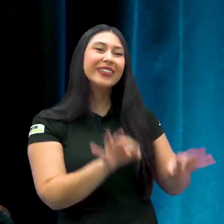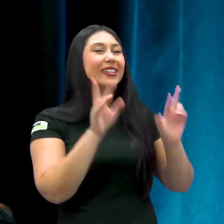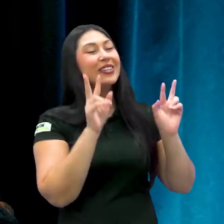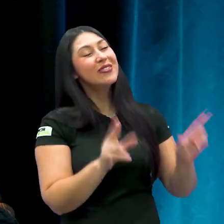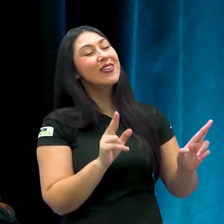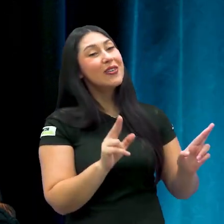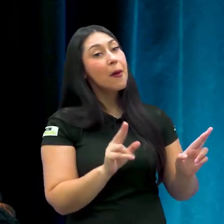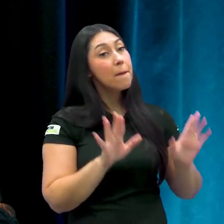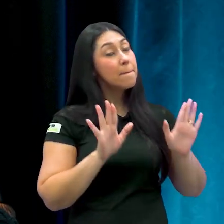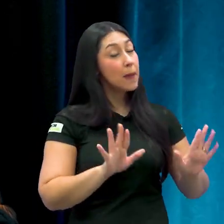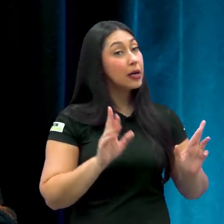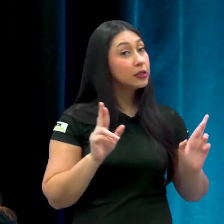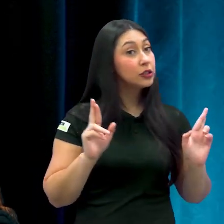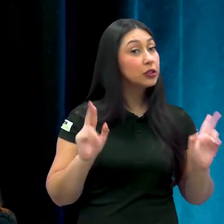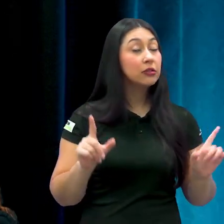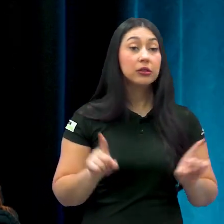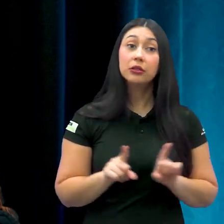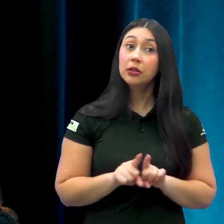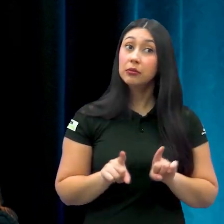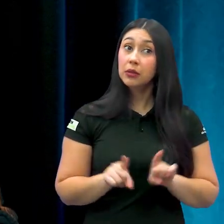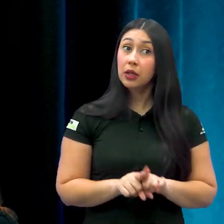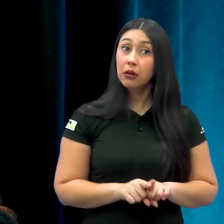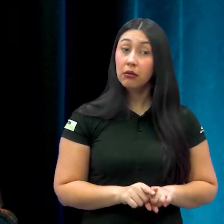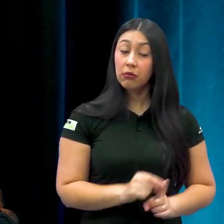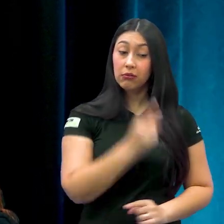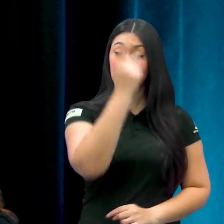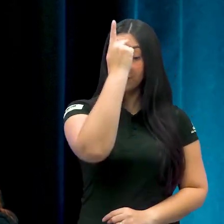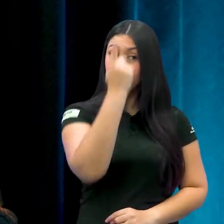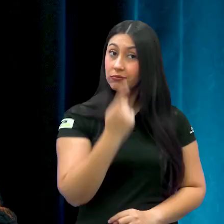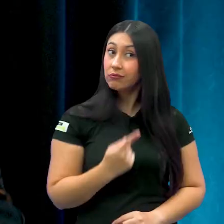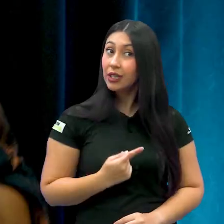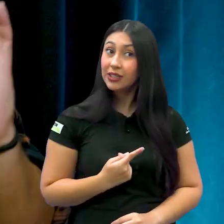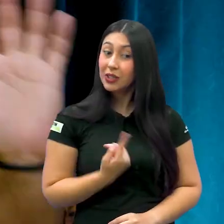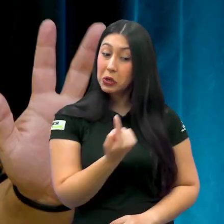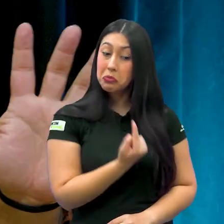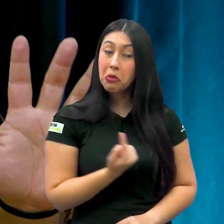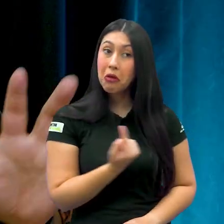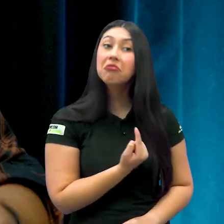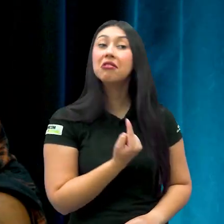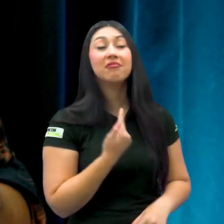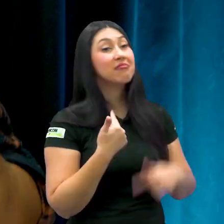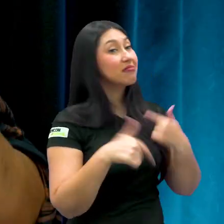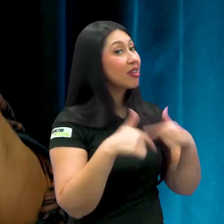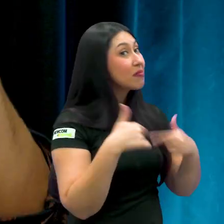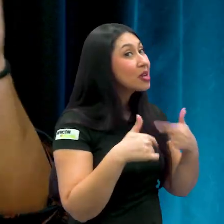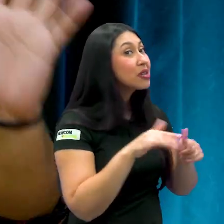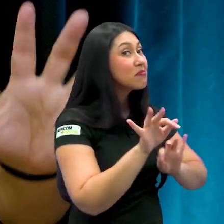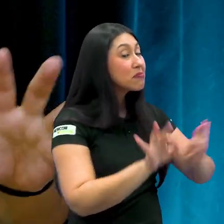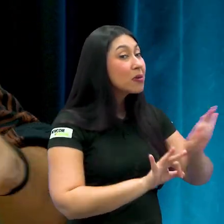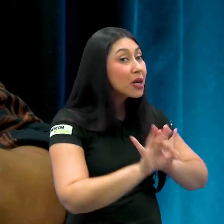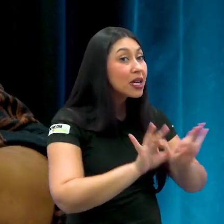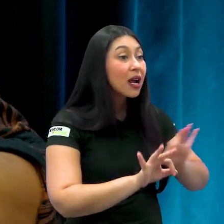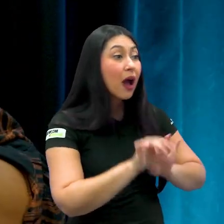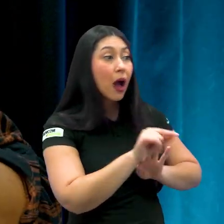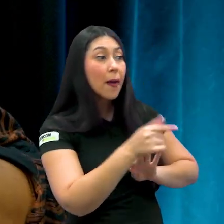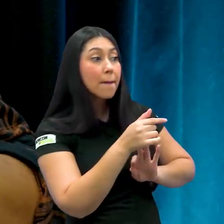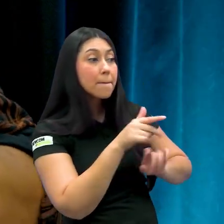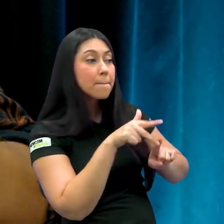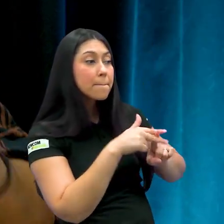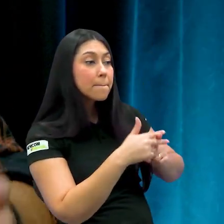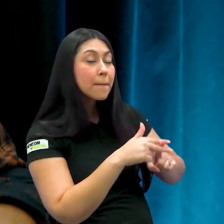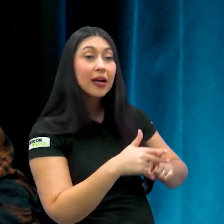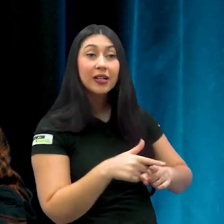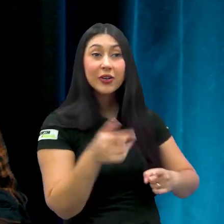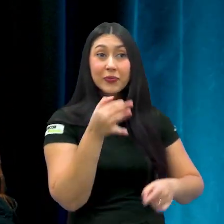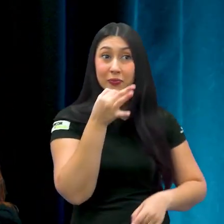dizer. Mas tem uma diferença também, né? Você fazendo toda a sua ideia, como é que vai ficar, se tem que